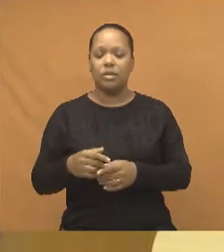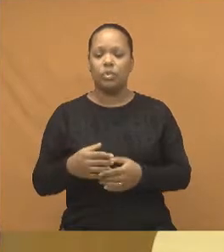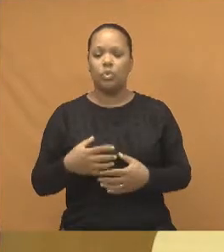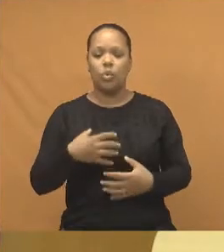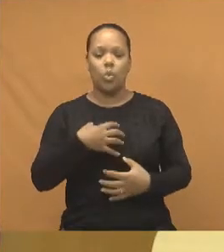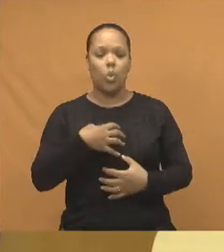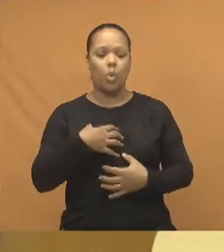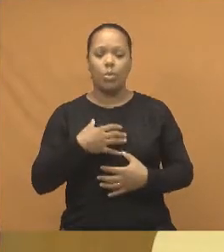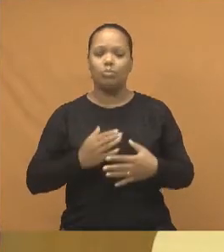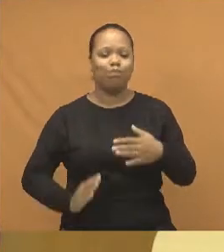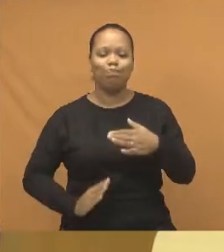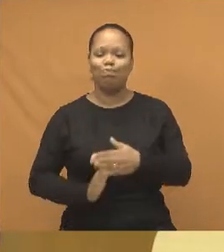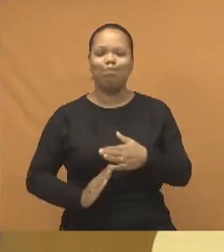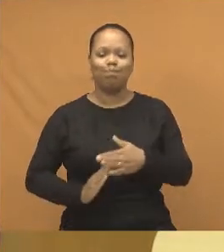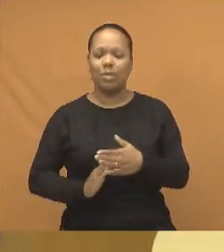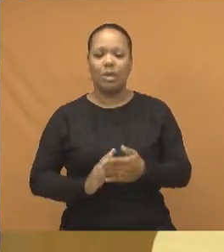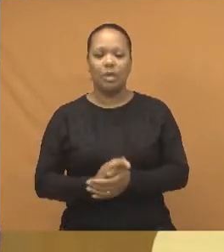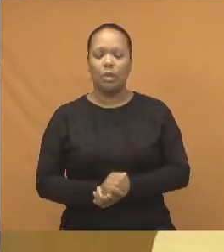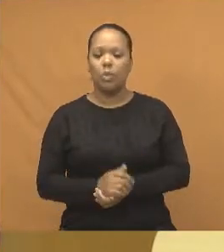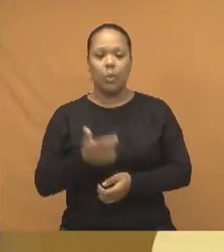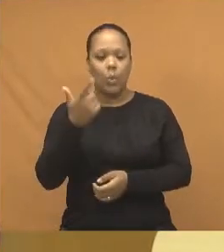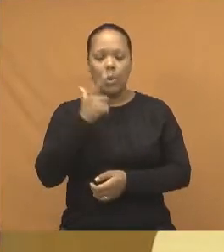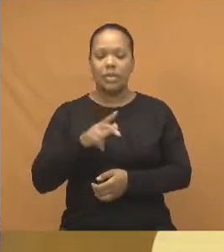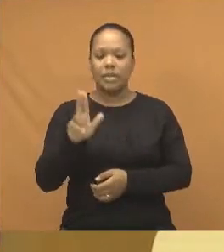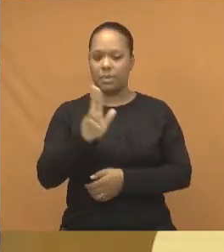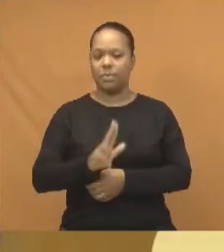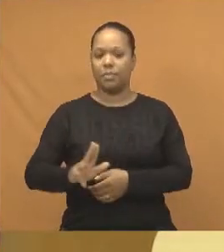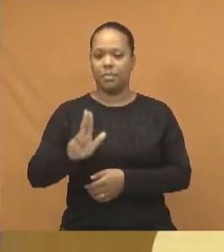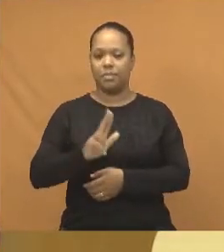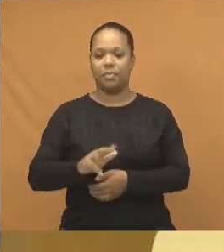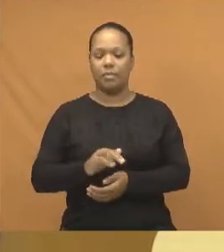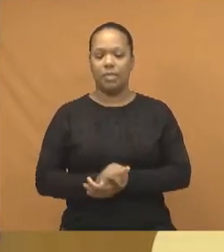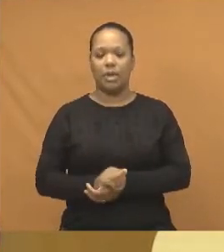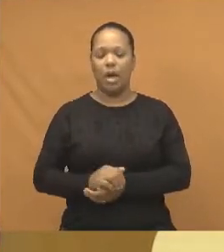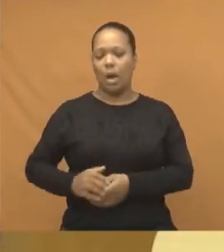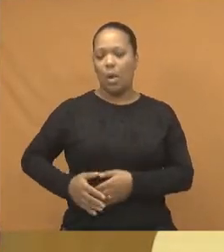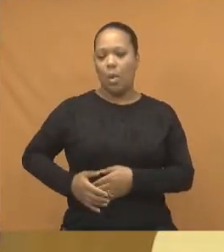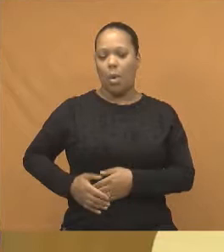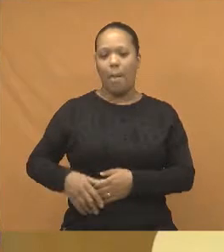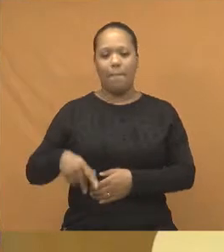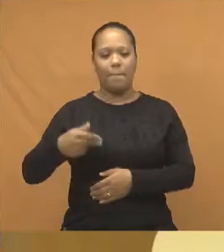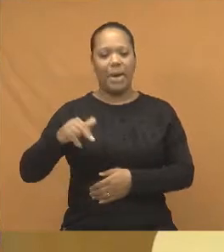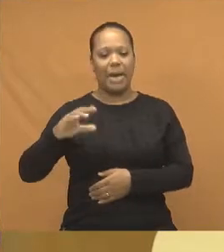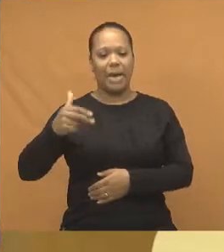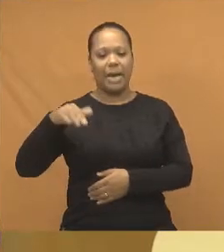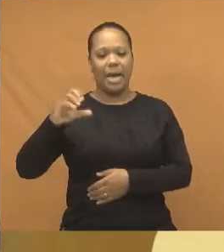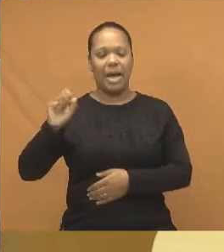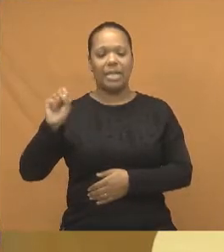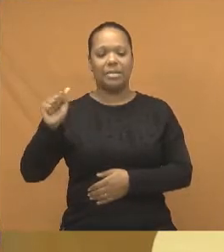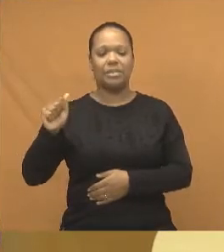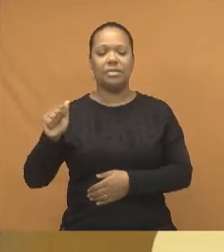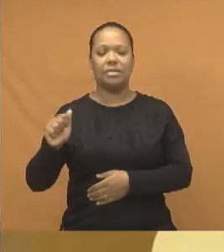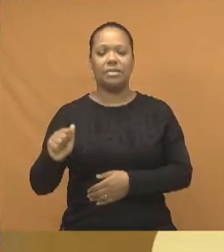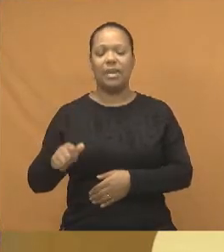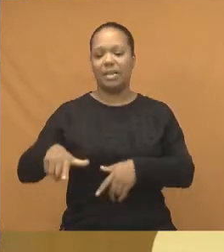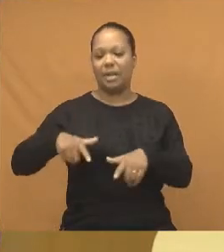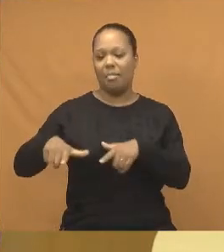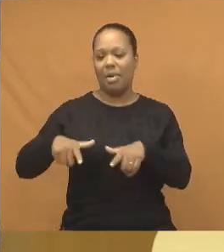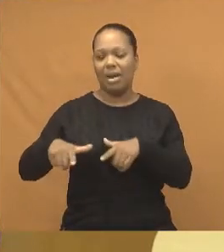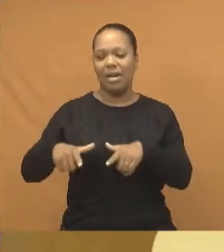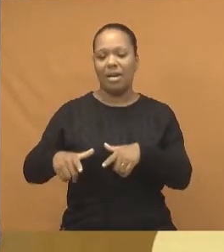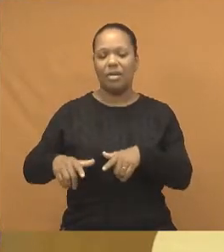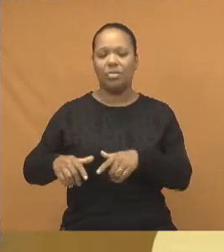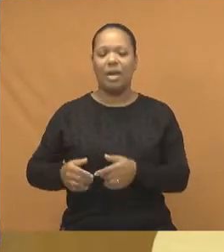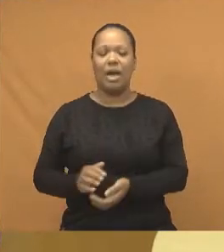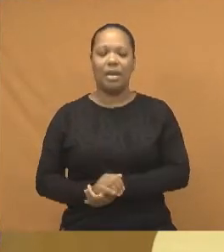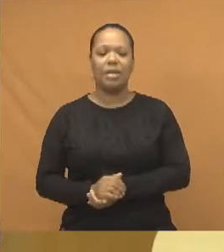ela e não consegue queimar essa glicemia, e o pâncreas vai trabalhando no estresse e depois entra em falência e